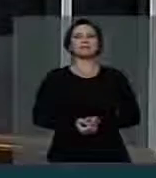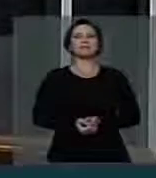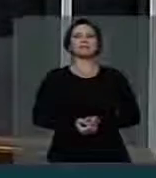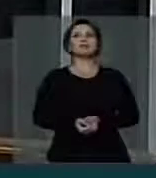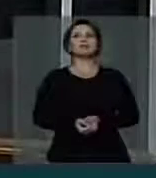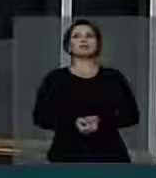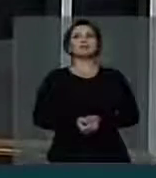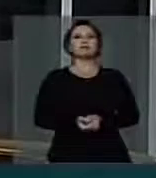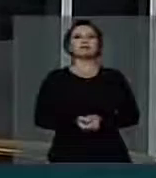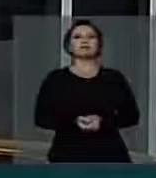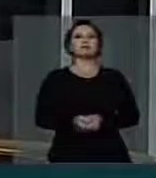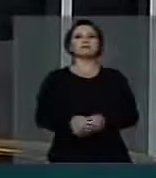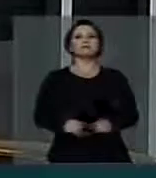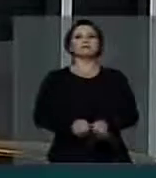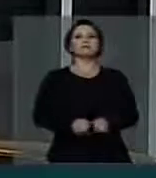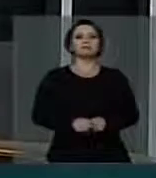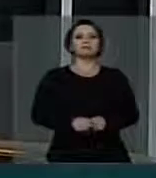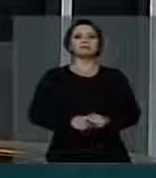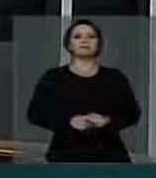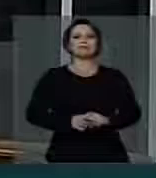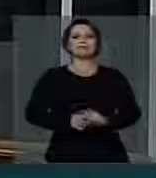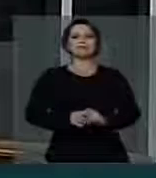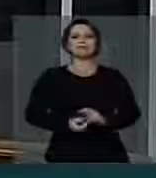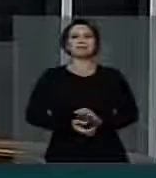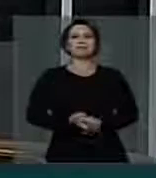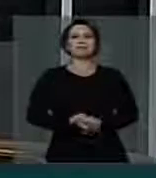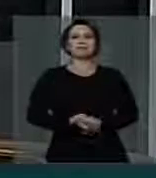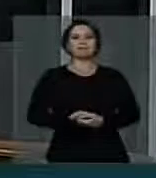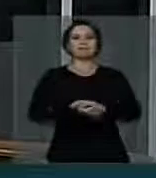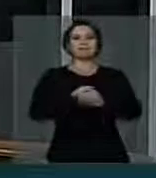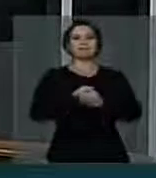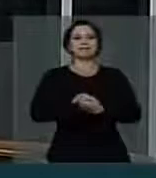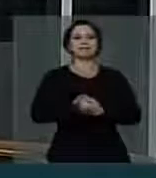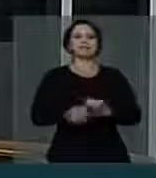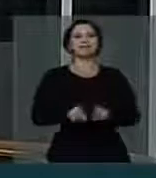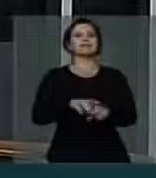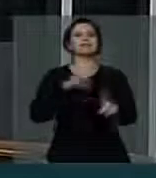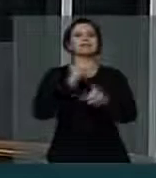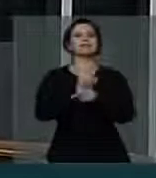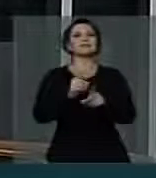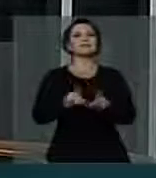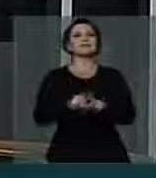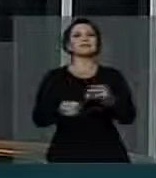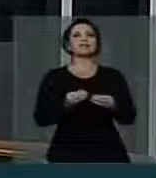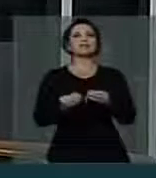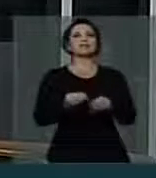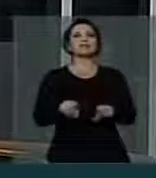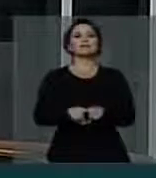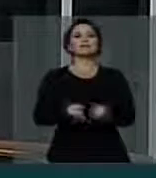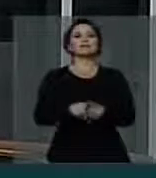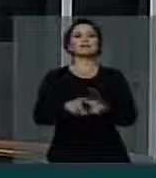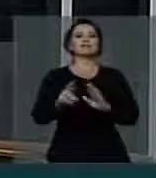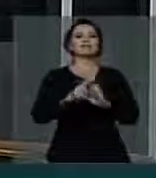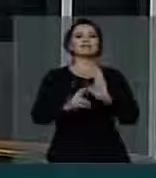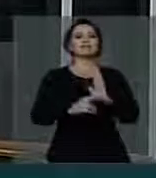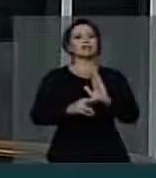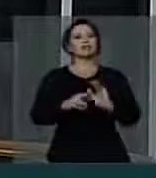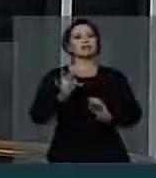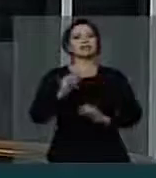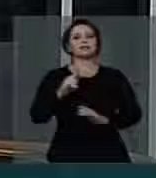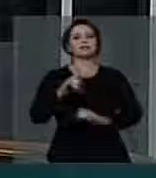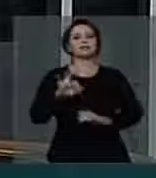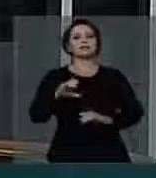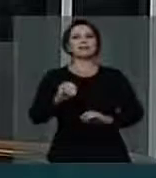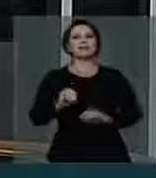Há um mês atrás, a Comissão da Verdade descobriu o chamado Relatório Figueiredo,